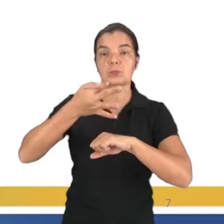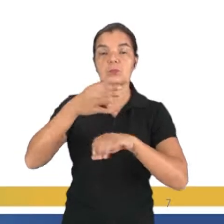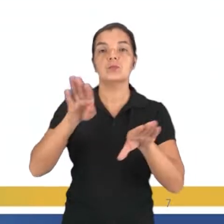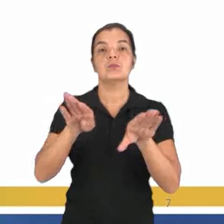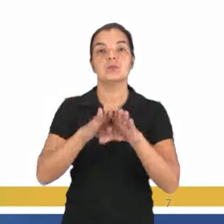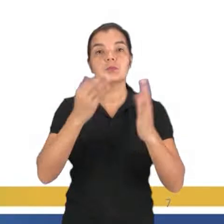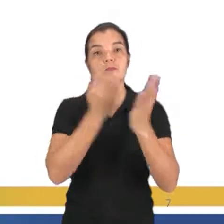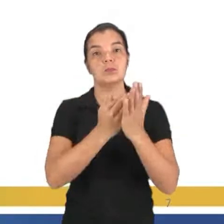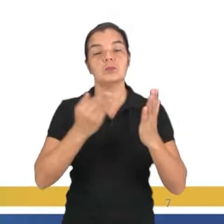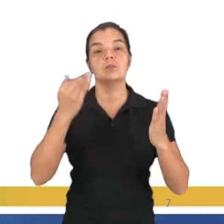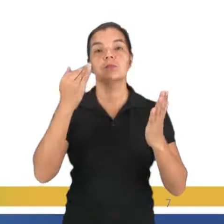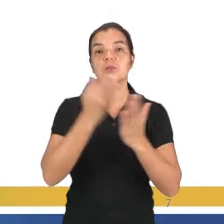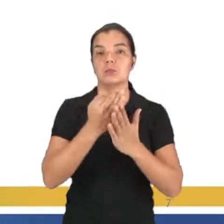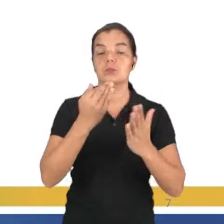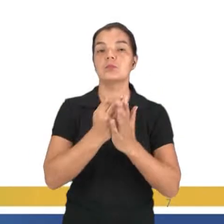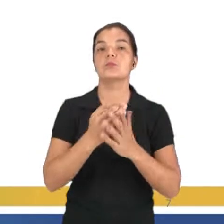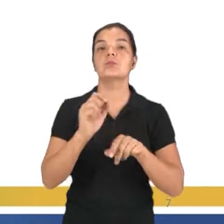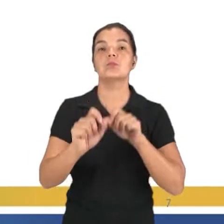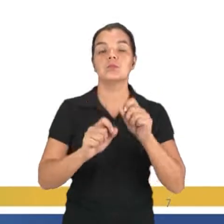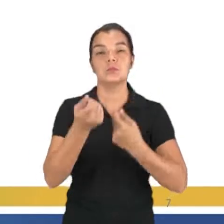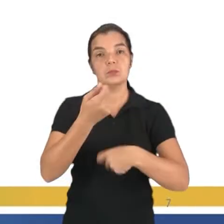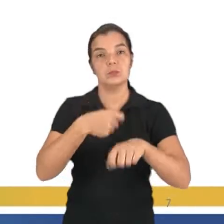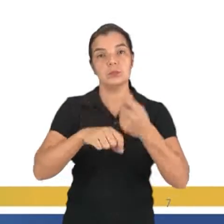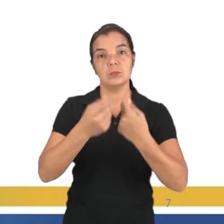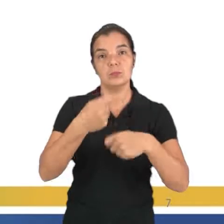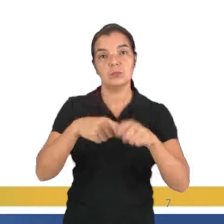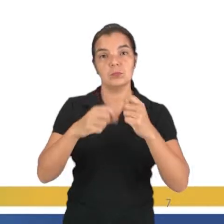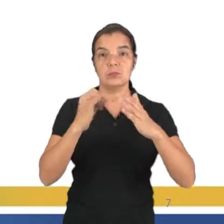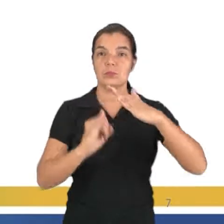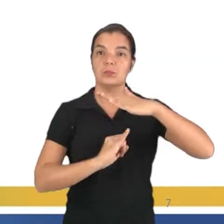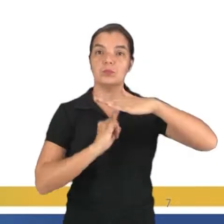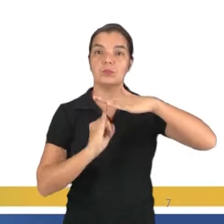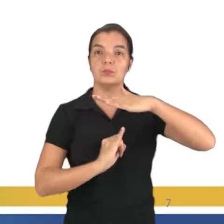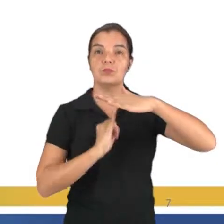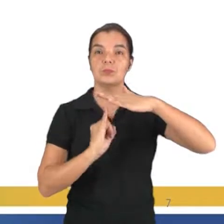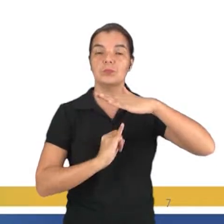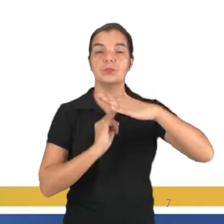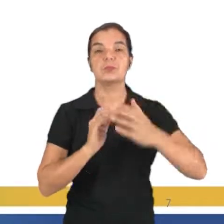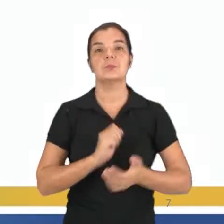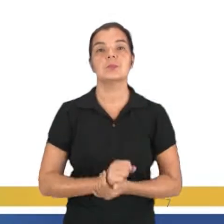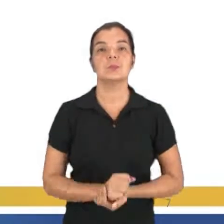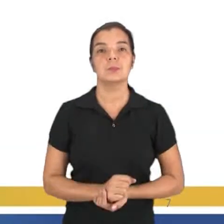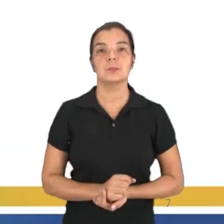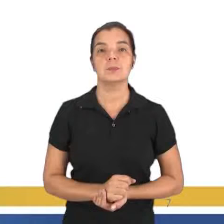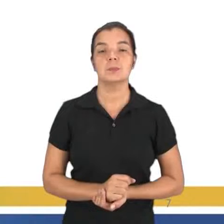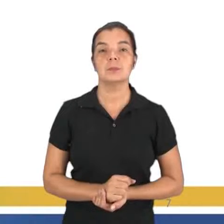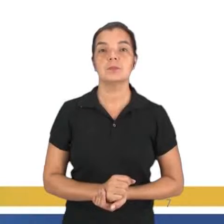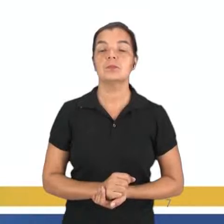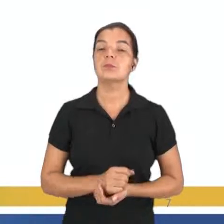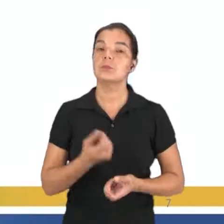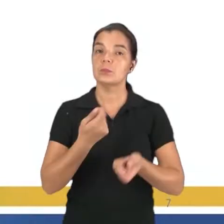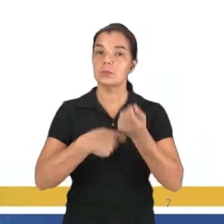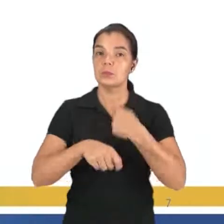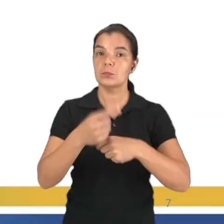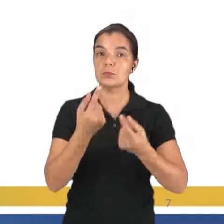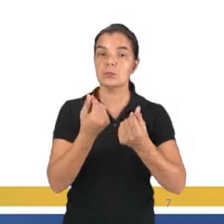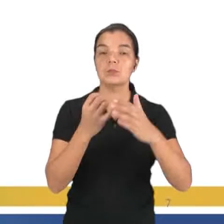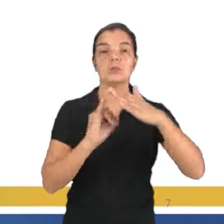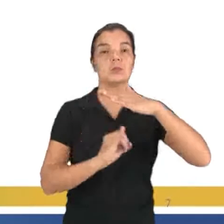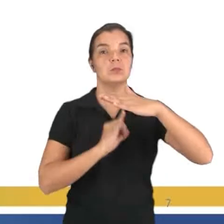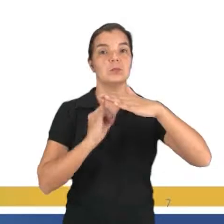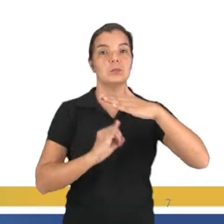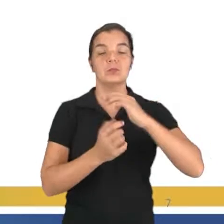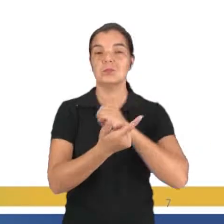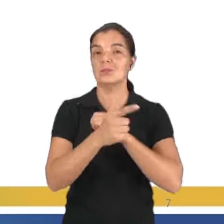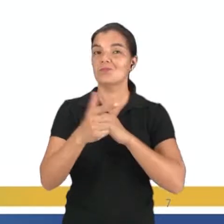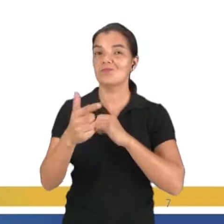tem aumentado, em contrapartida, a economia informal. Essa economia informal é aquela que